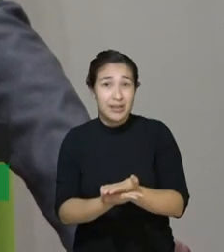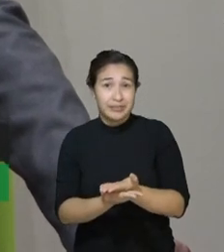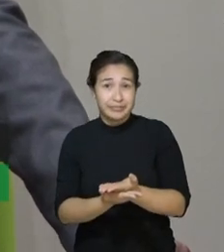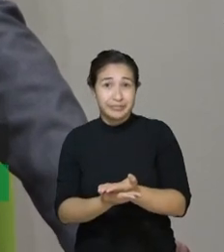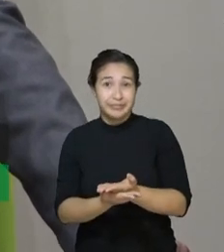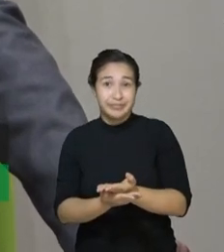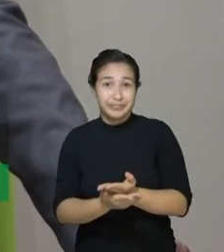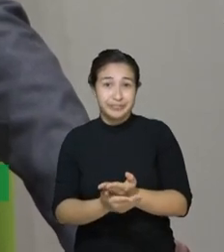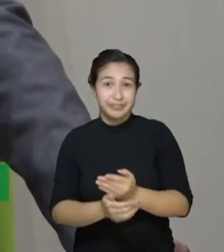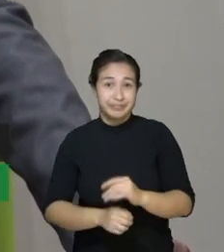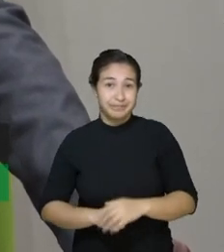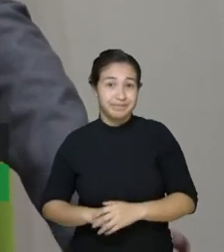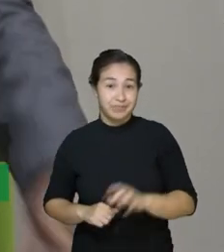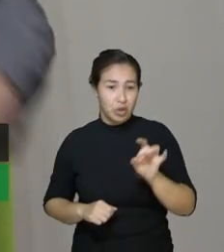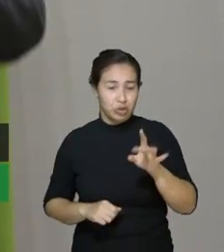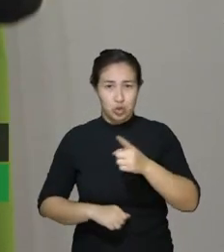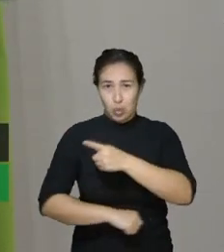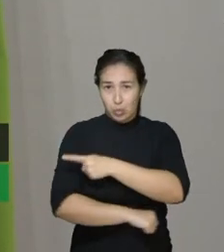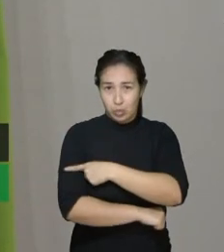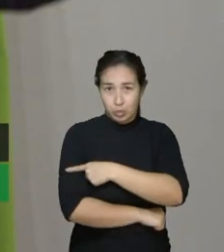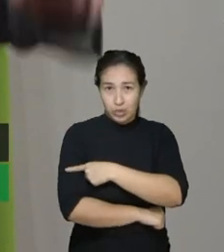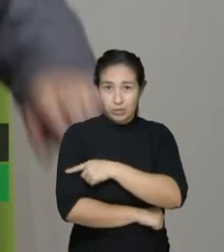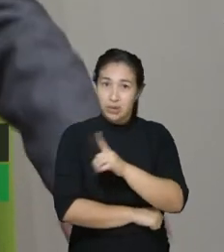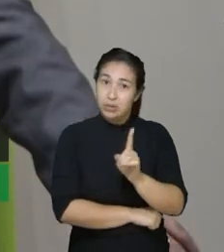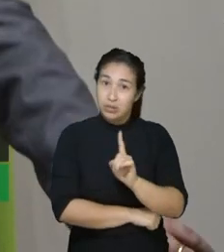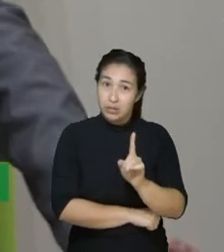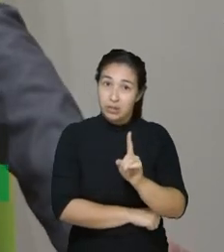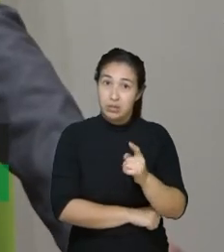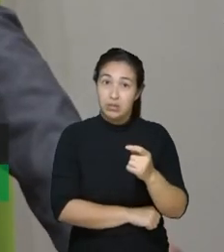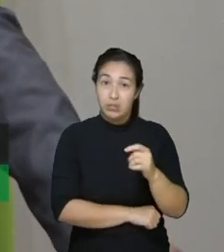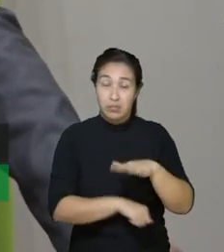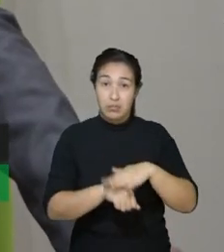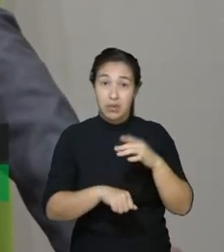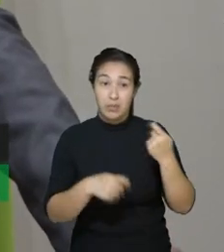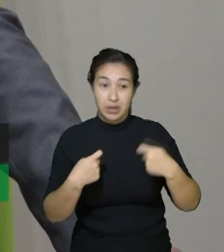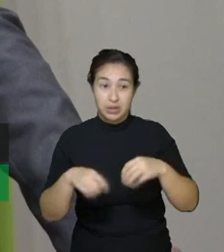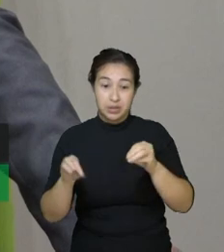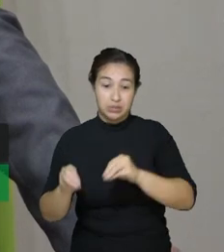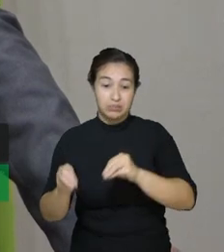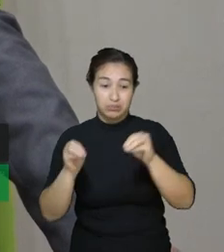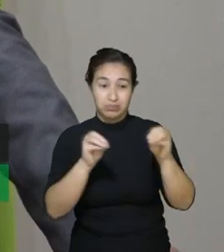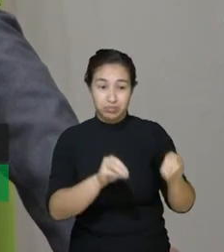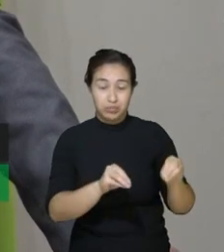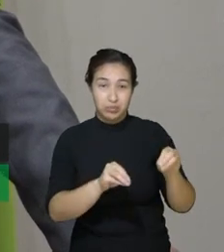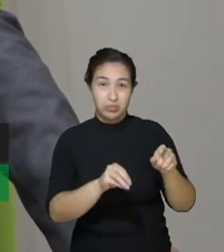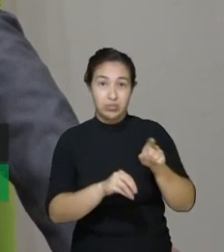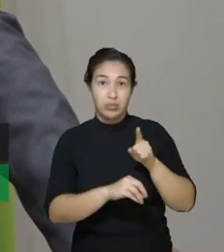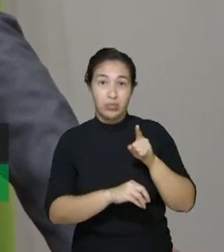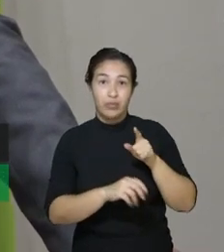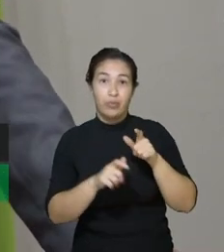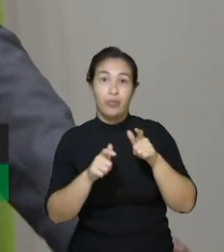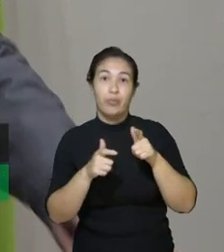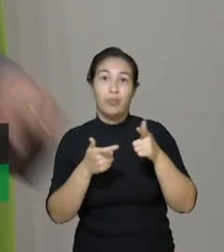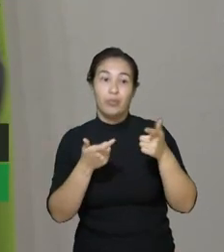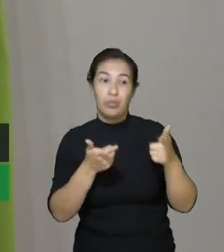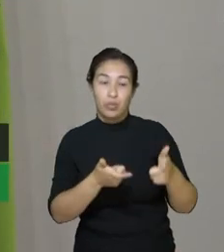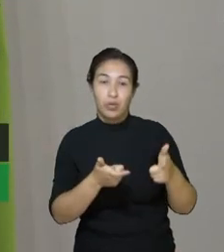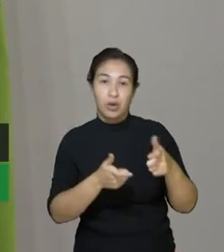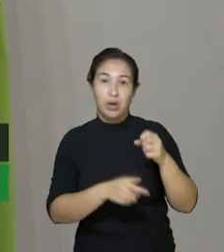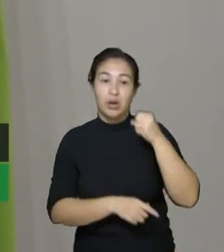primário, você tinha que se deslocar. E eu fui, então, para o